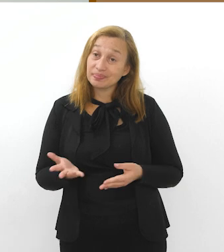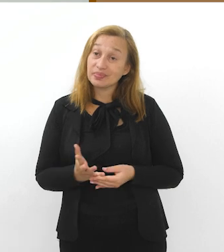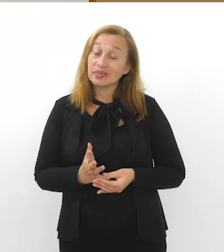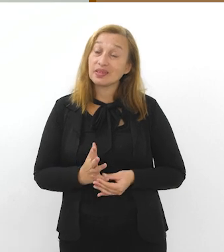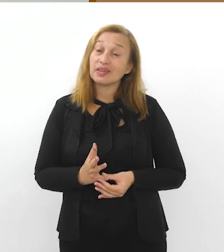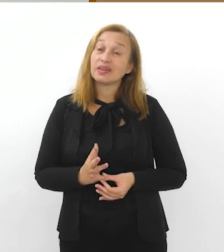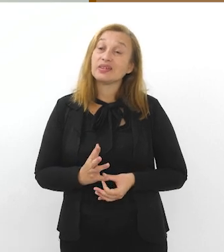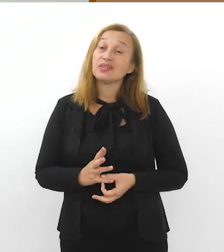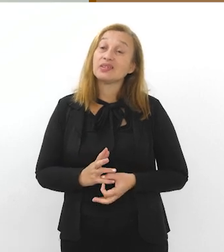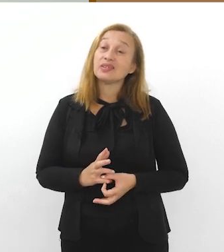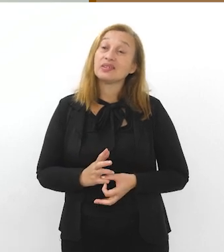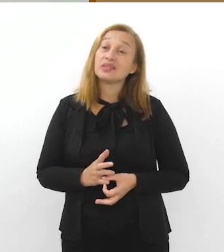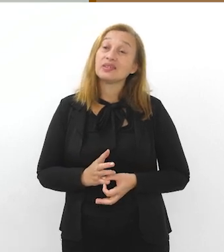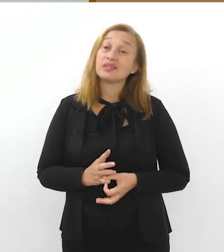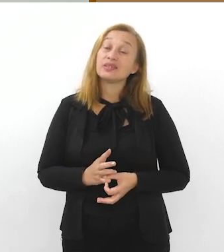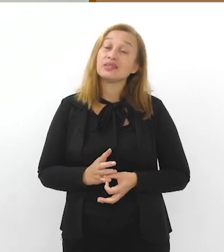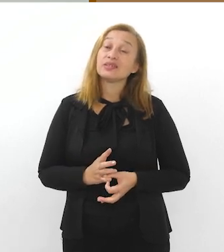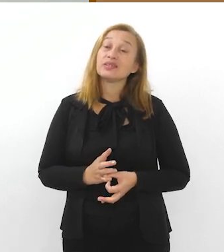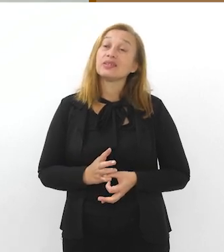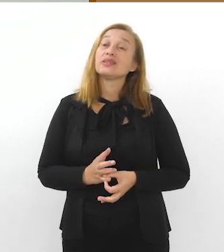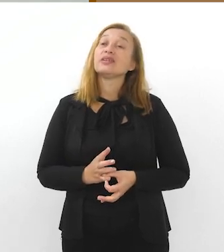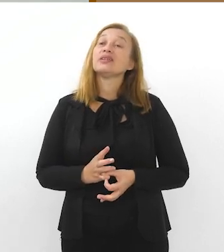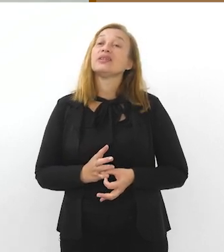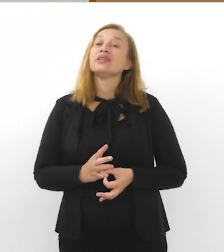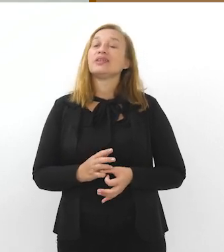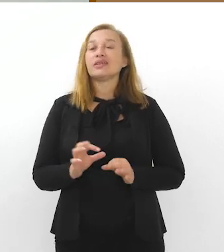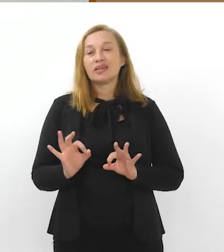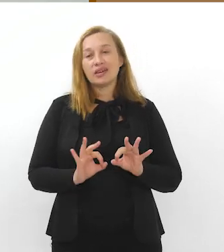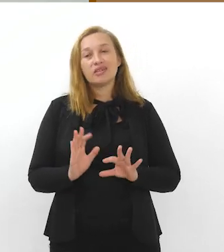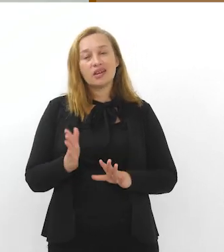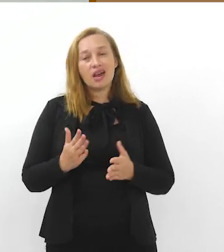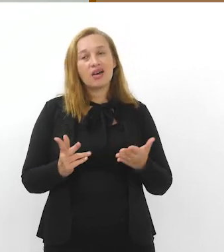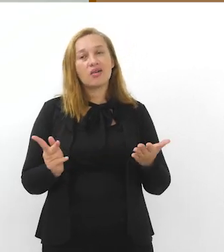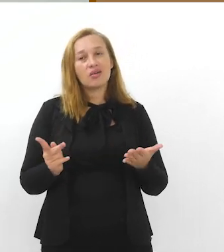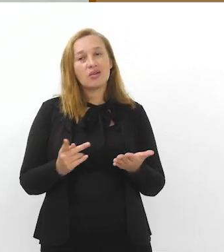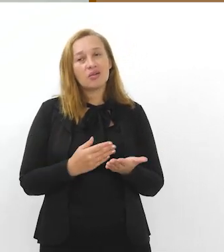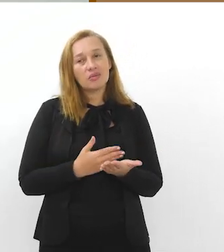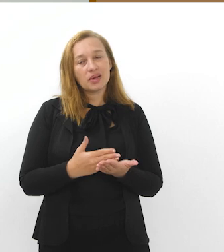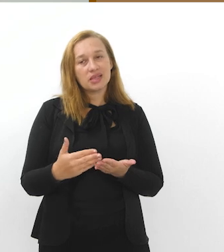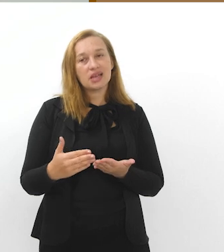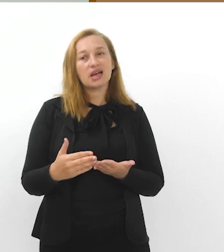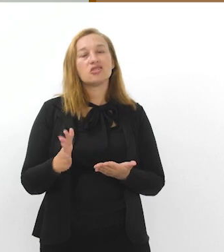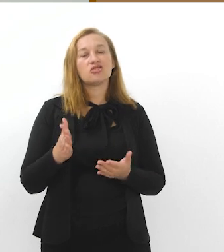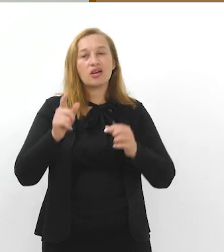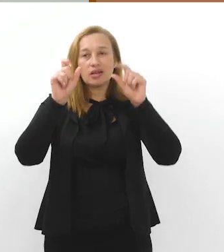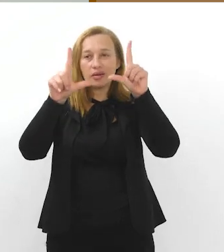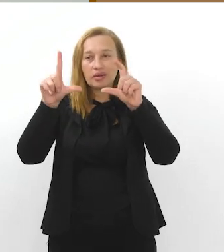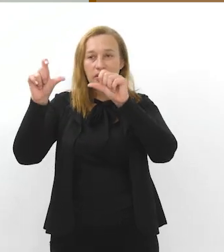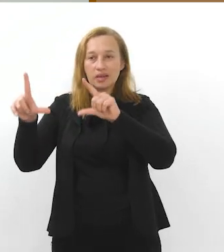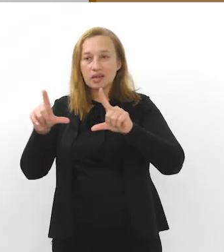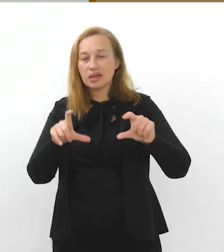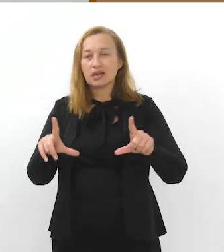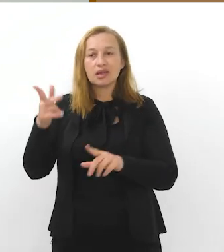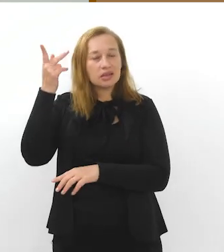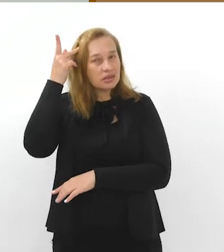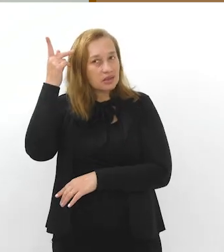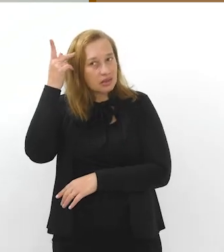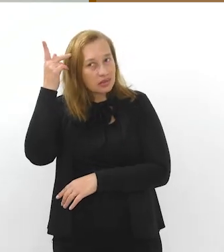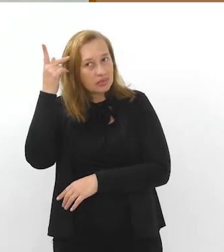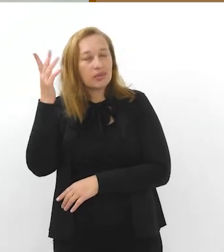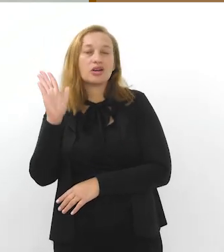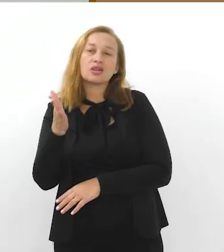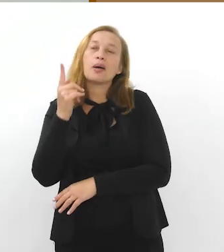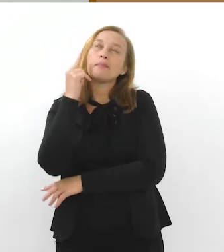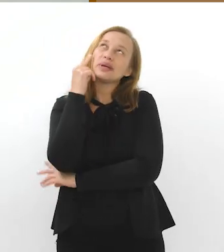Então, os planos já começaram a se realizar, né? Eu já tenho exposição em São Paulo, eu já tenho alguma